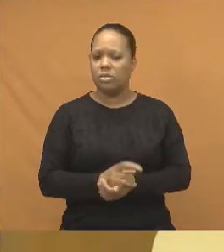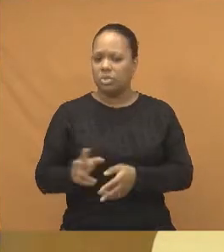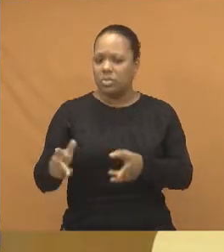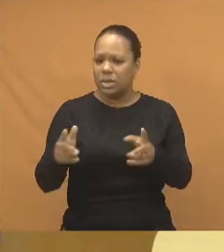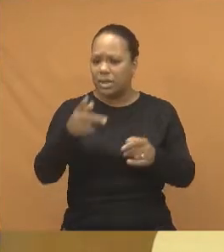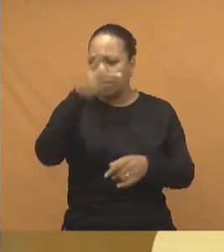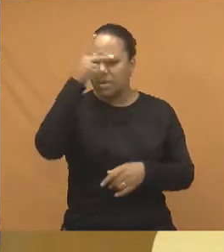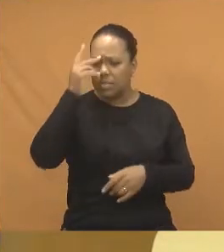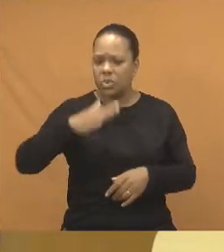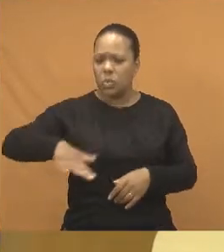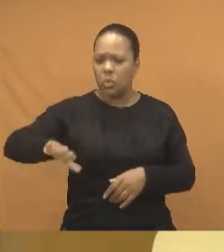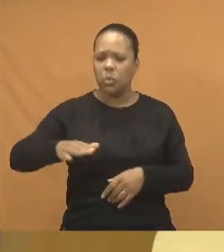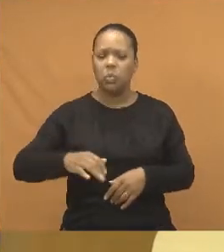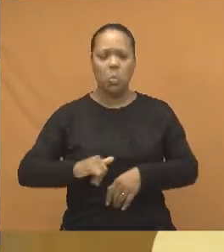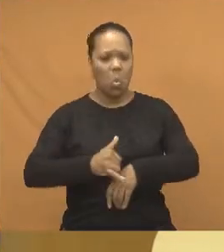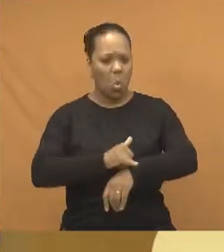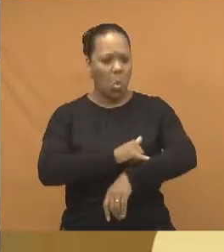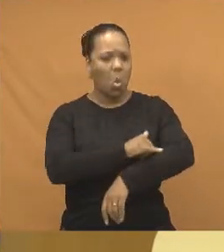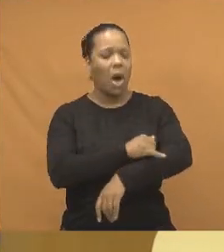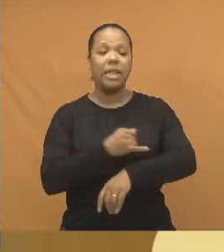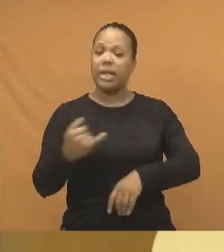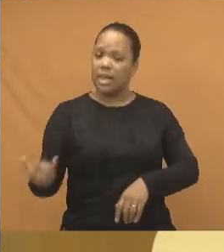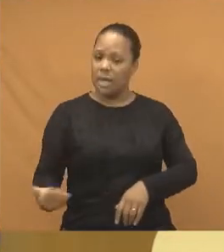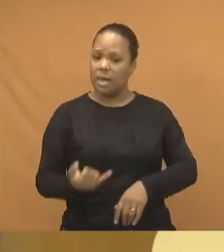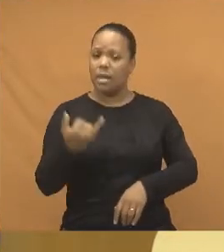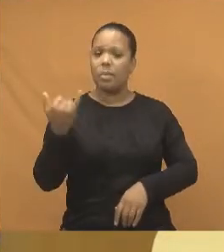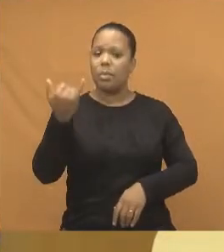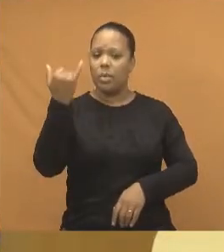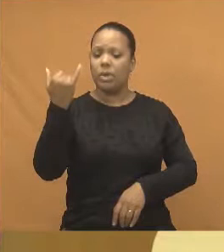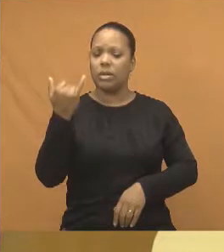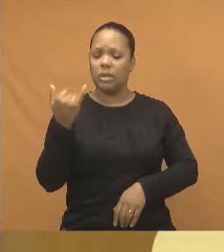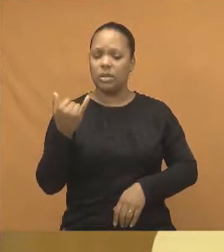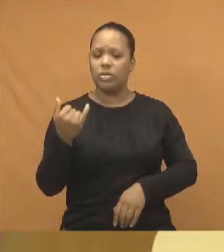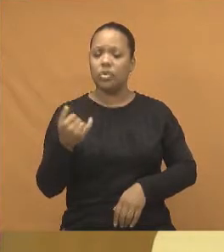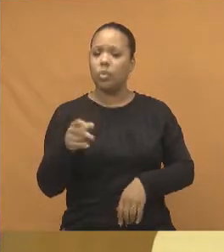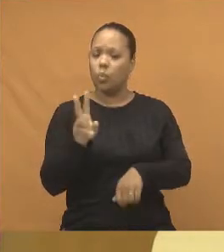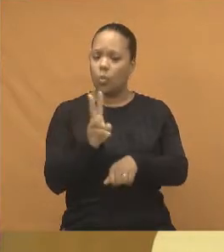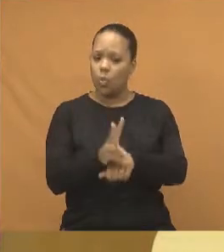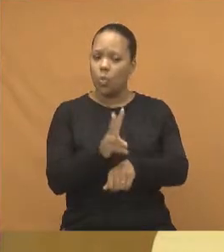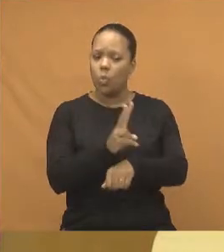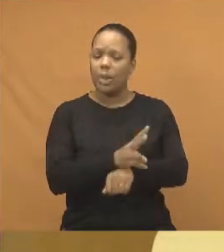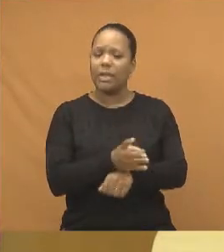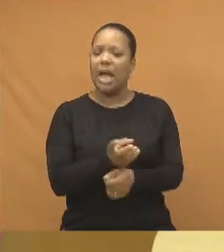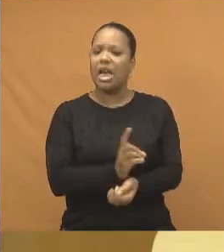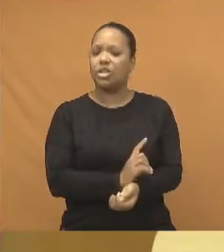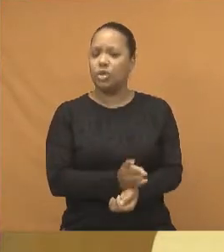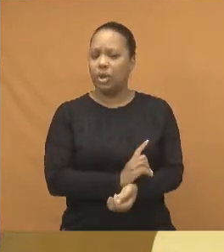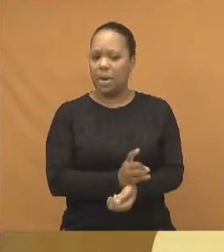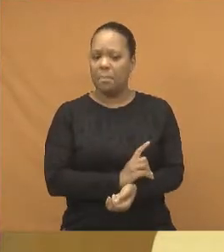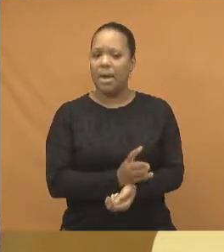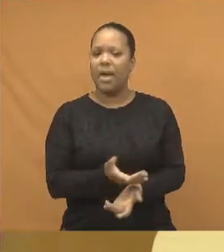peso, é importante as pessoas estar fazendo esse monitoramento, porque o diabetes é uma doença,